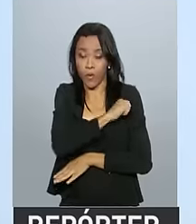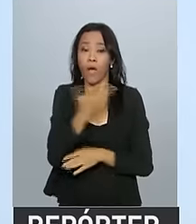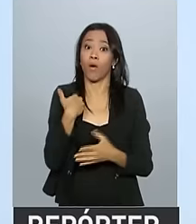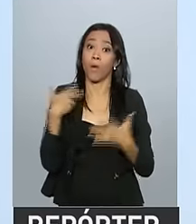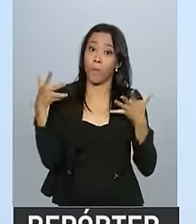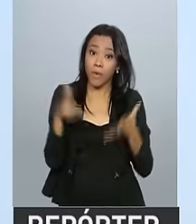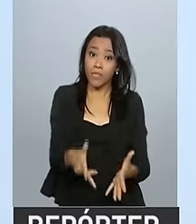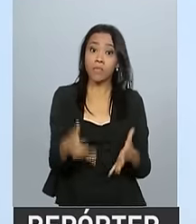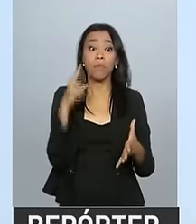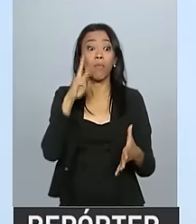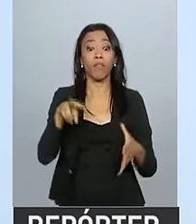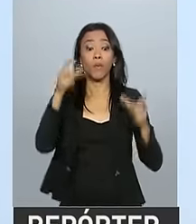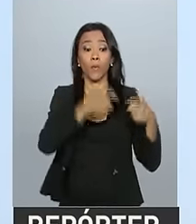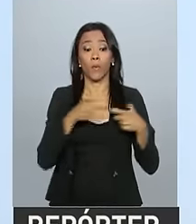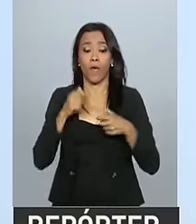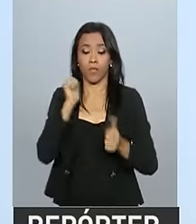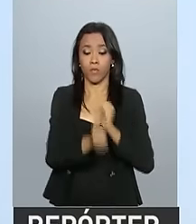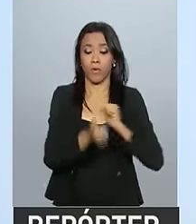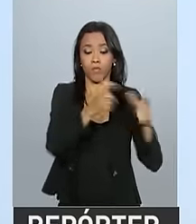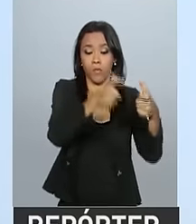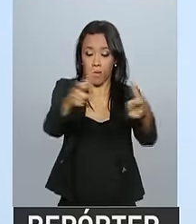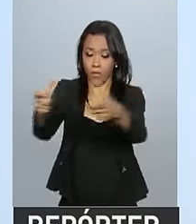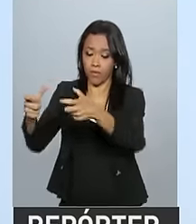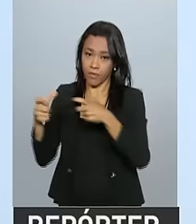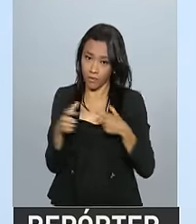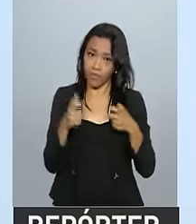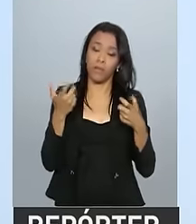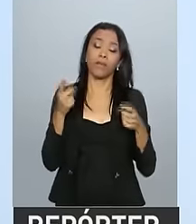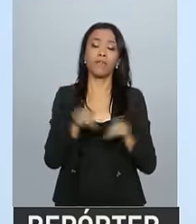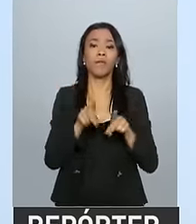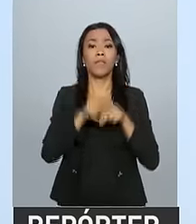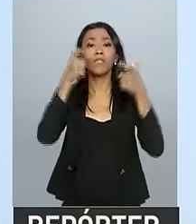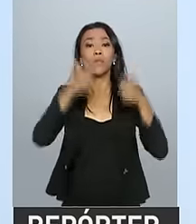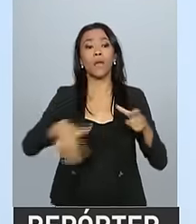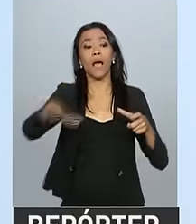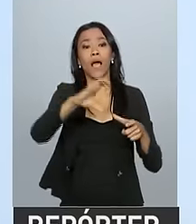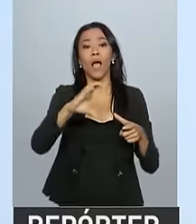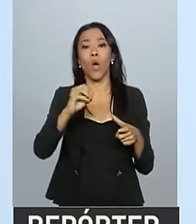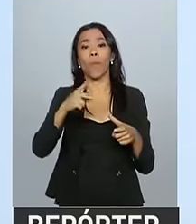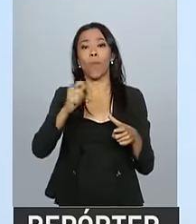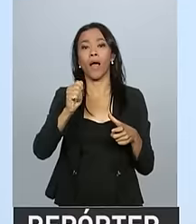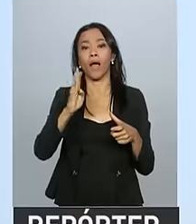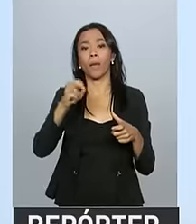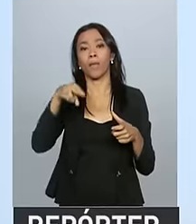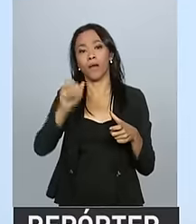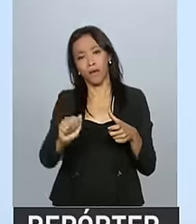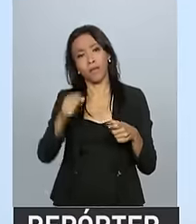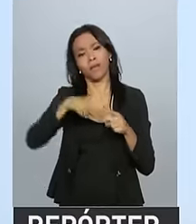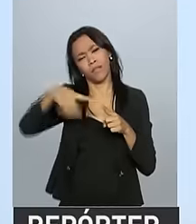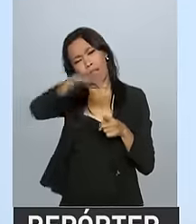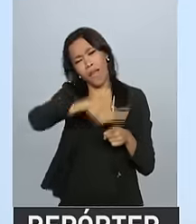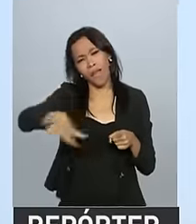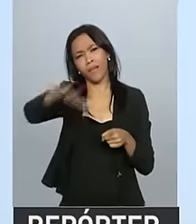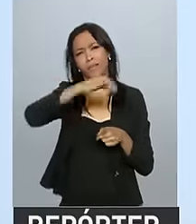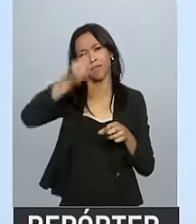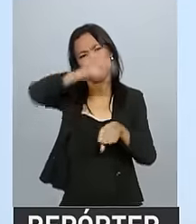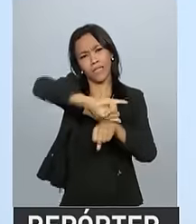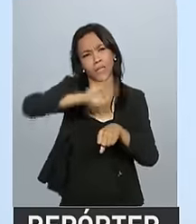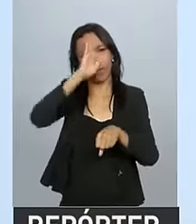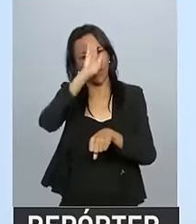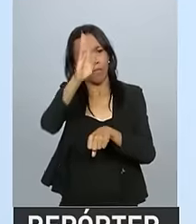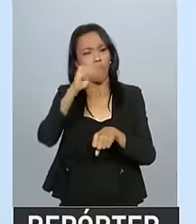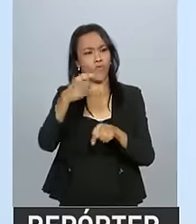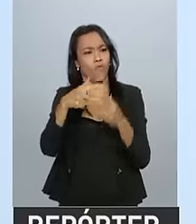para ver o Parque Olímpico estive aqui em Copacabana e na área central do Rio de Janeiro aonde tem aquela parte